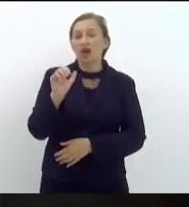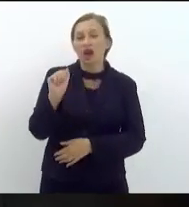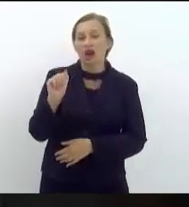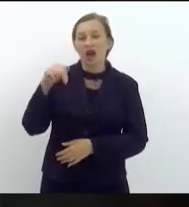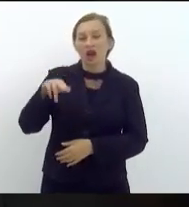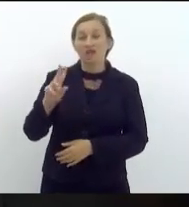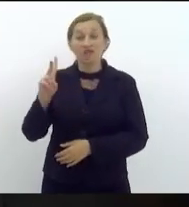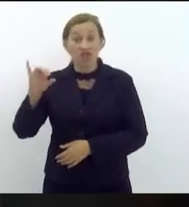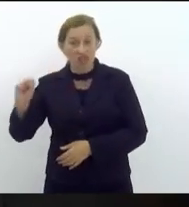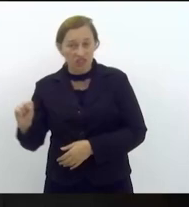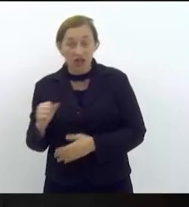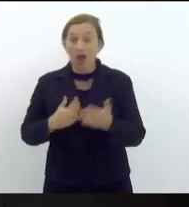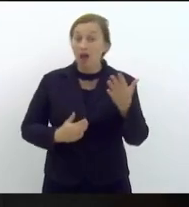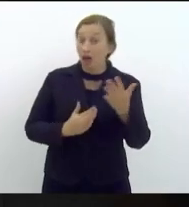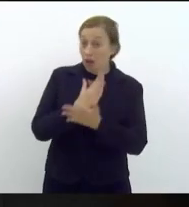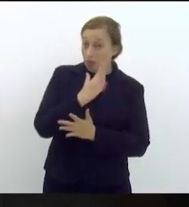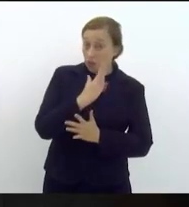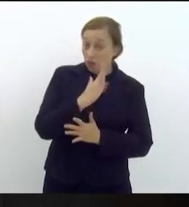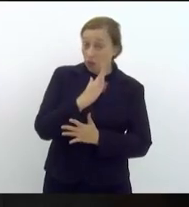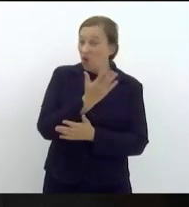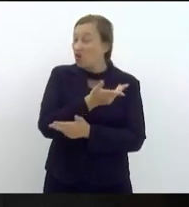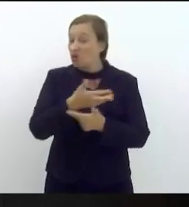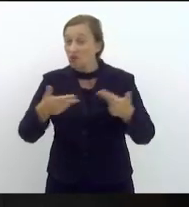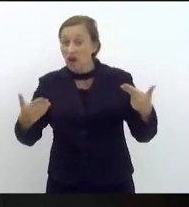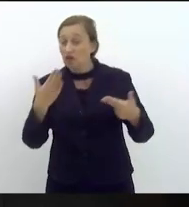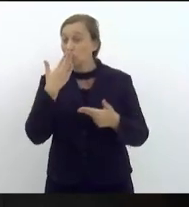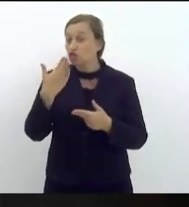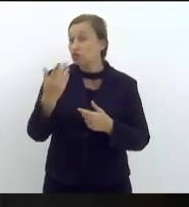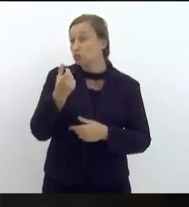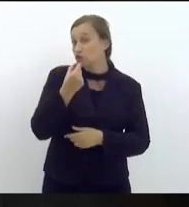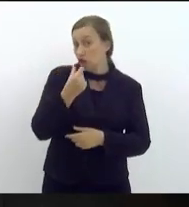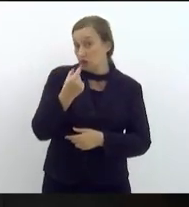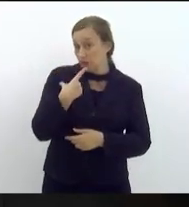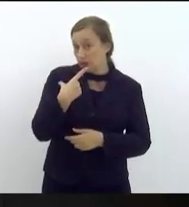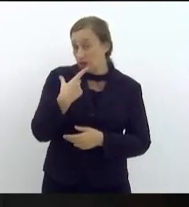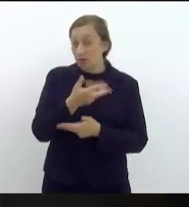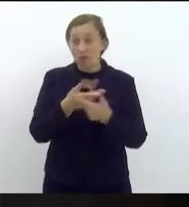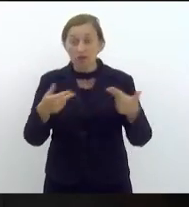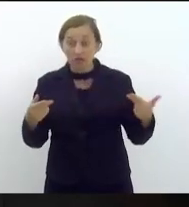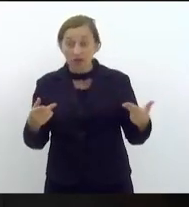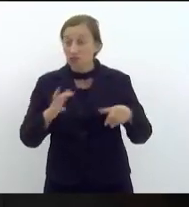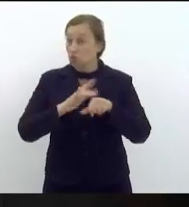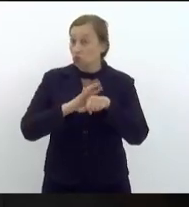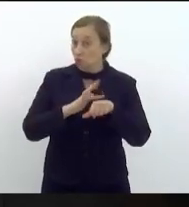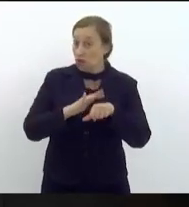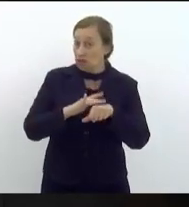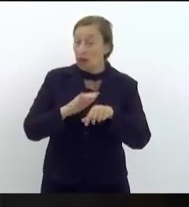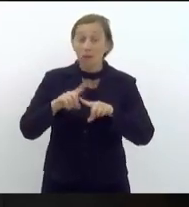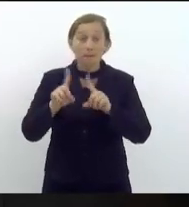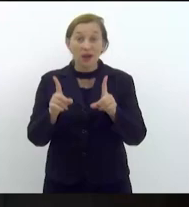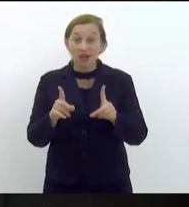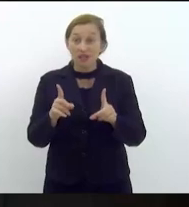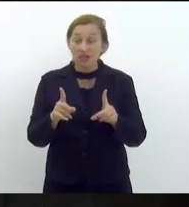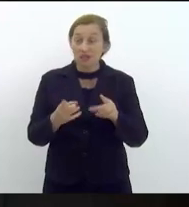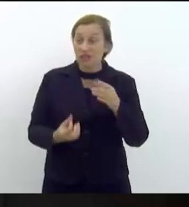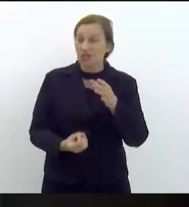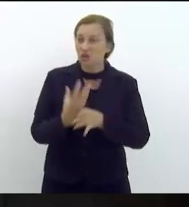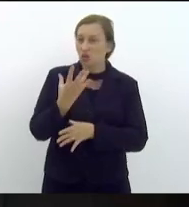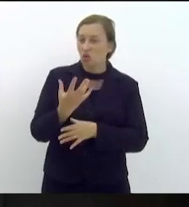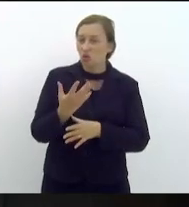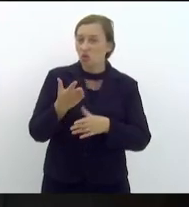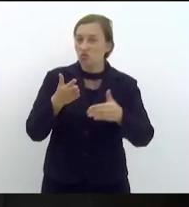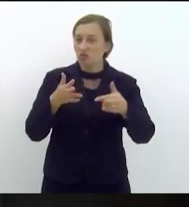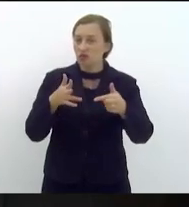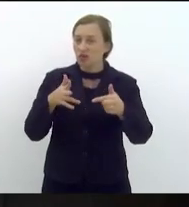ela provou vários tipos de medicamentos para várias patologias mas ela criou fortes